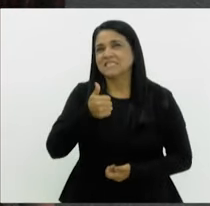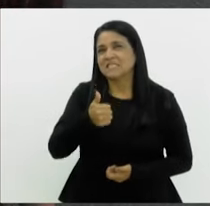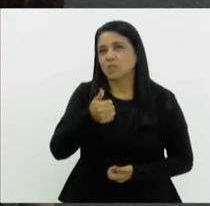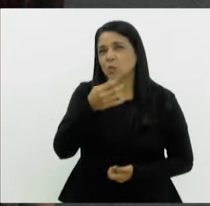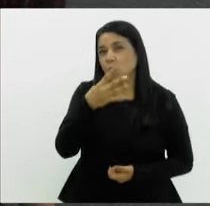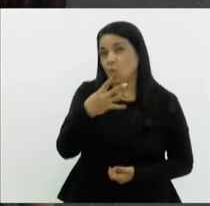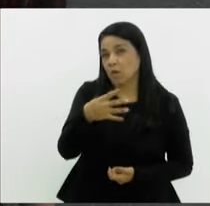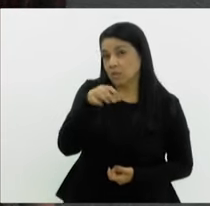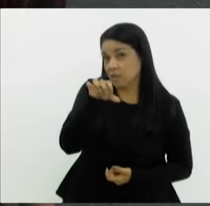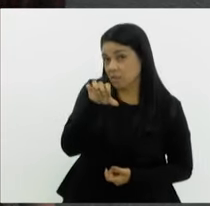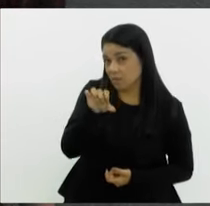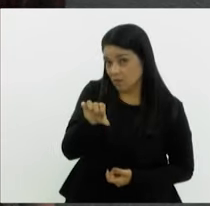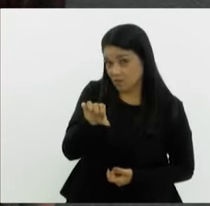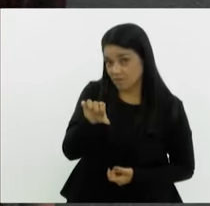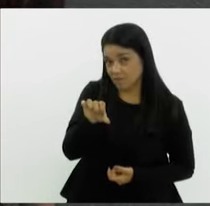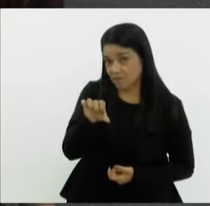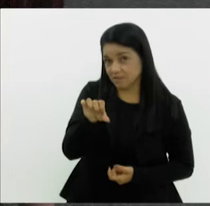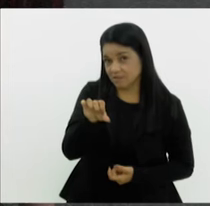149